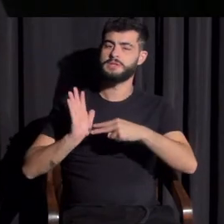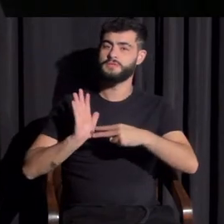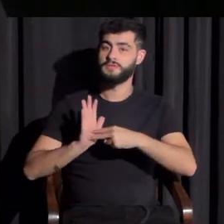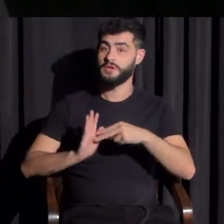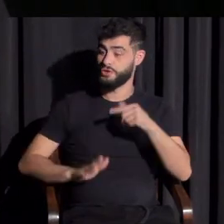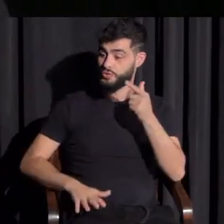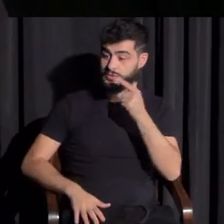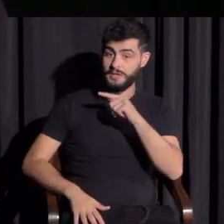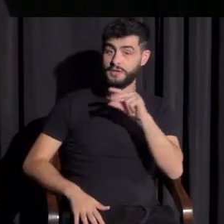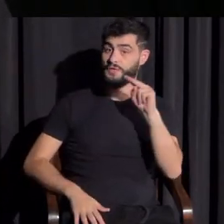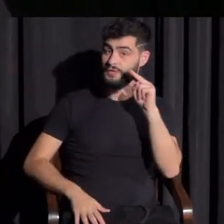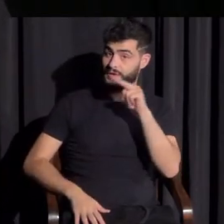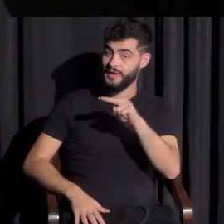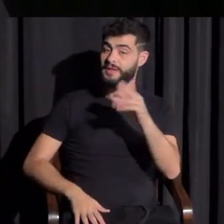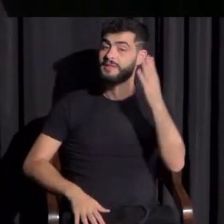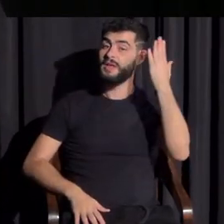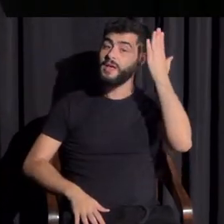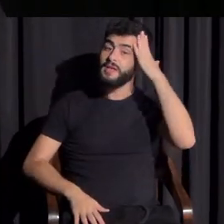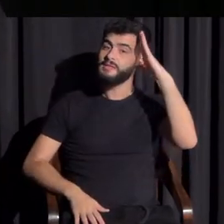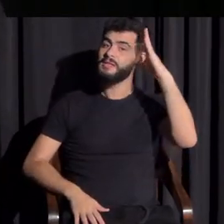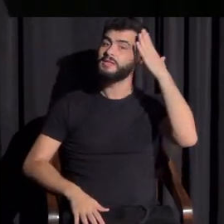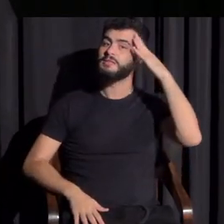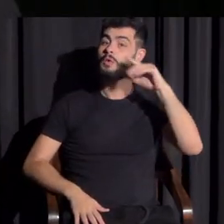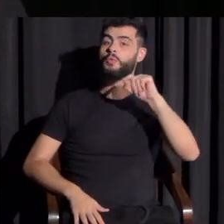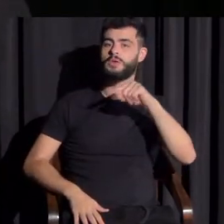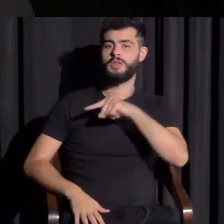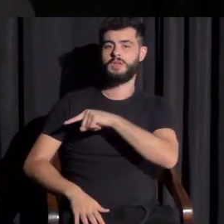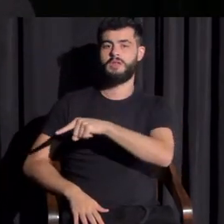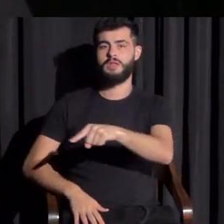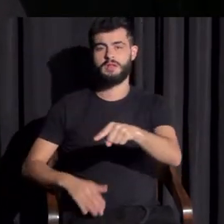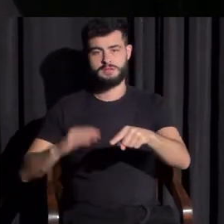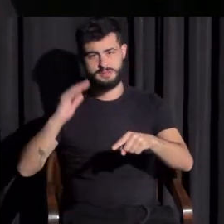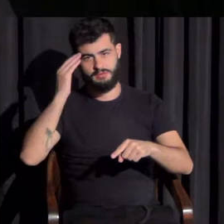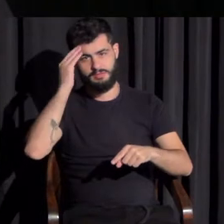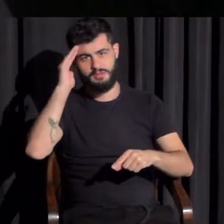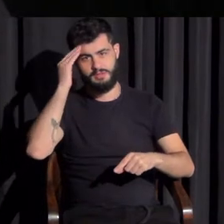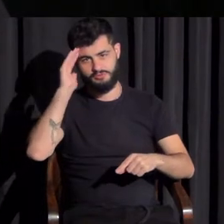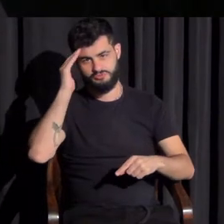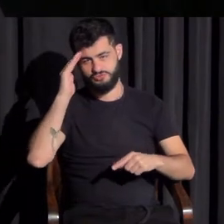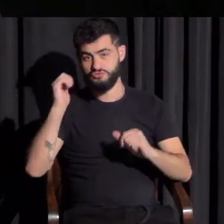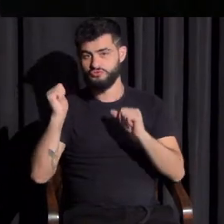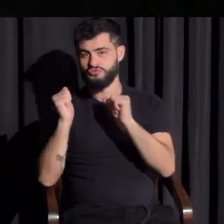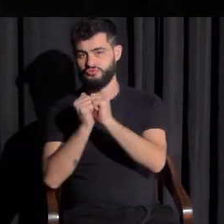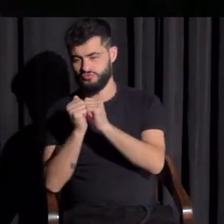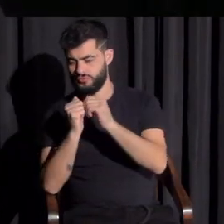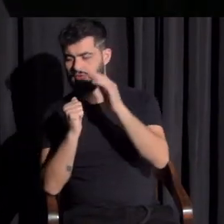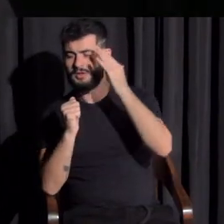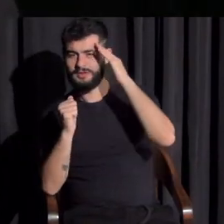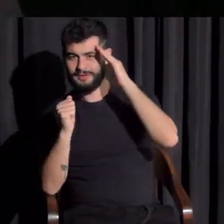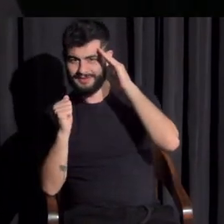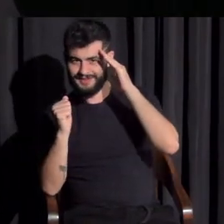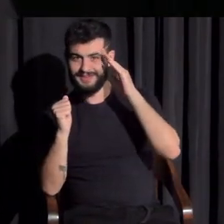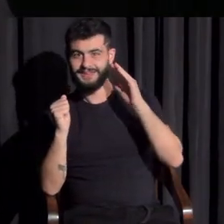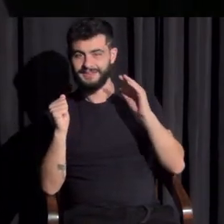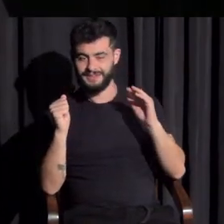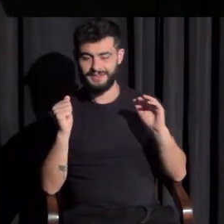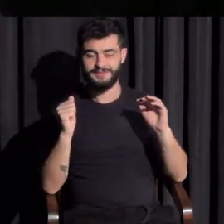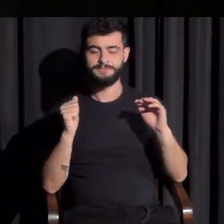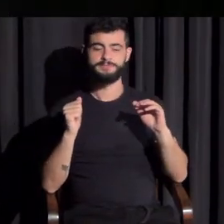compreendem e aprender com elas. Quando eu perguntava lá no início, né, que perspectiva adotar, né, acho